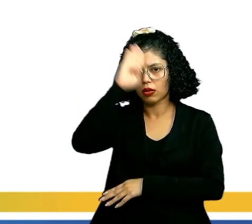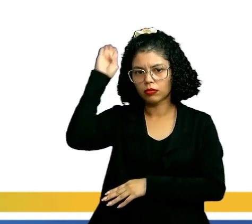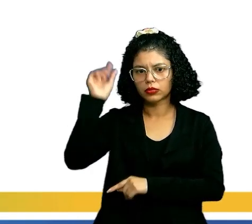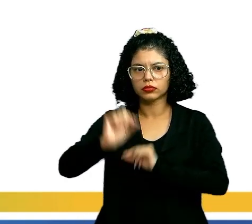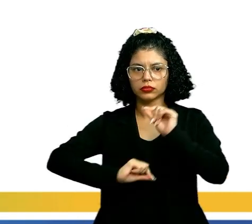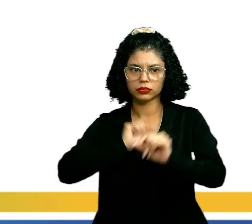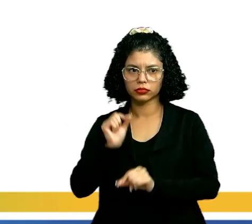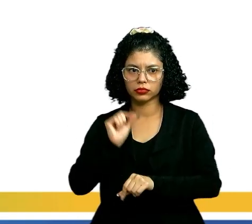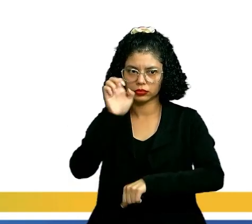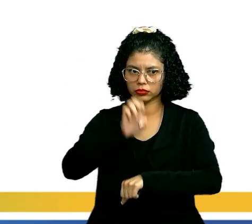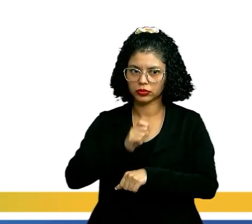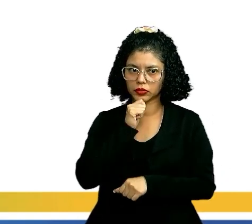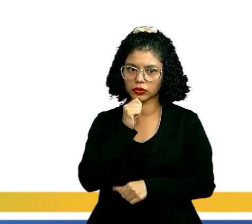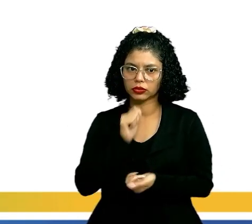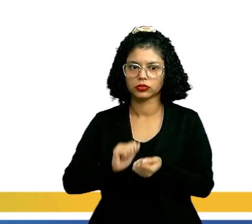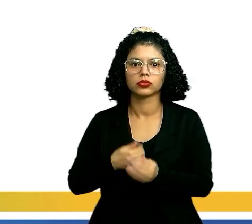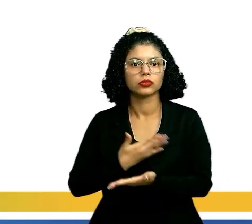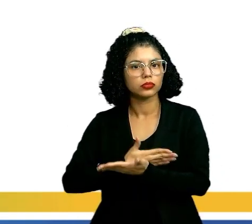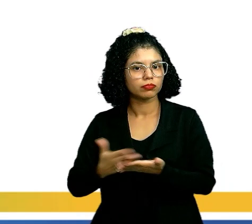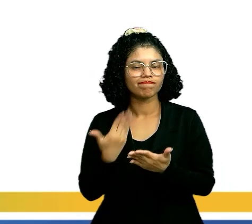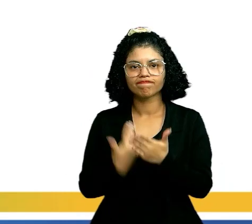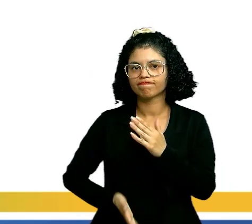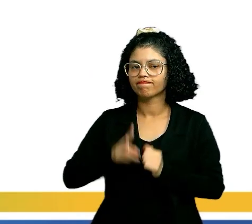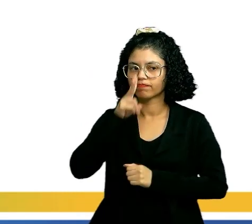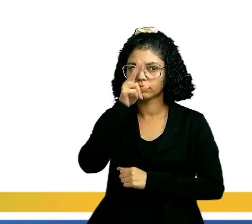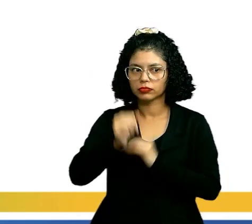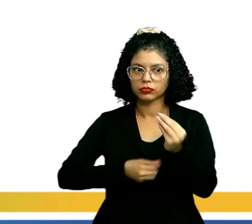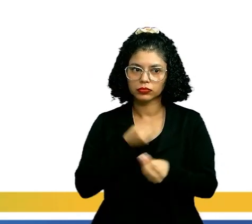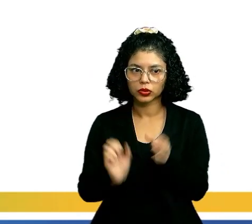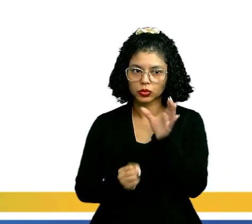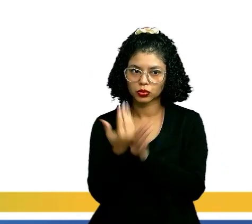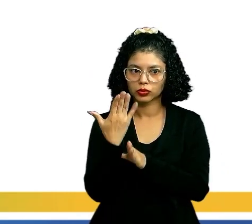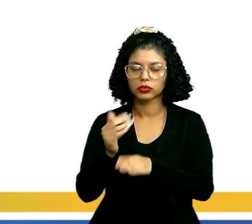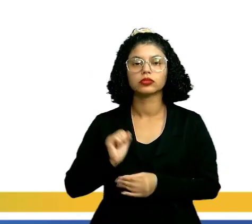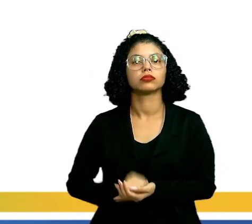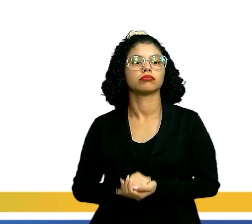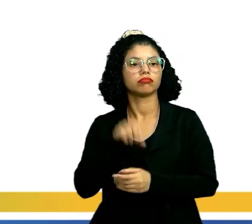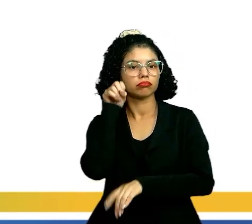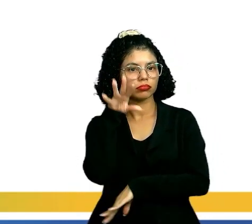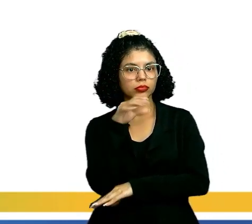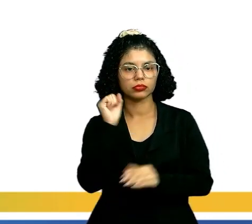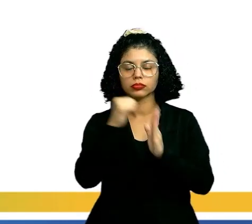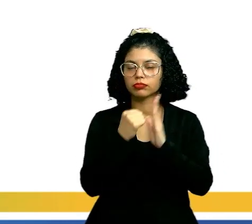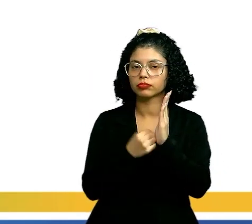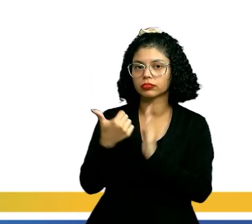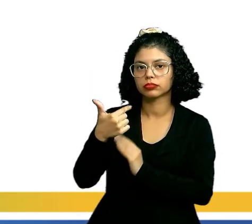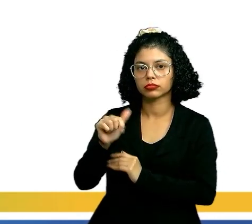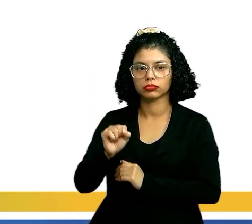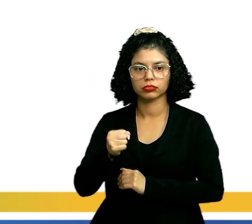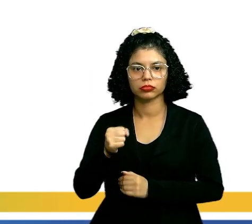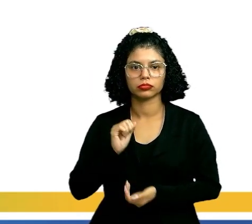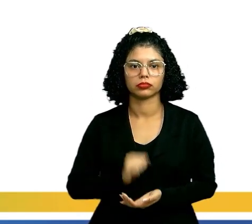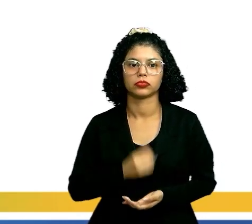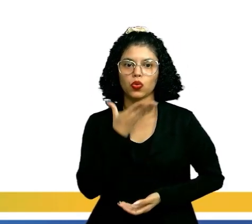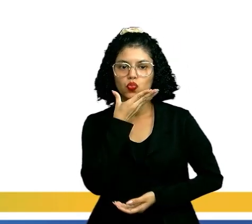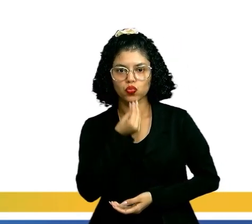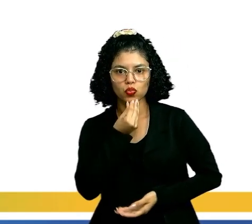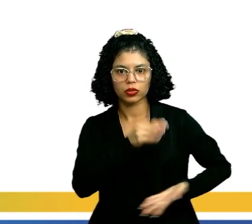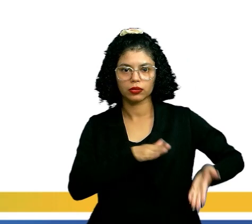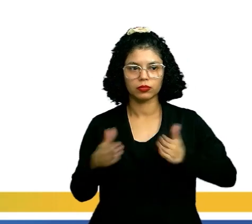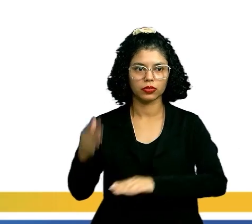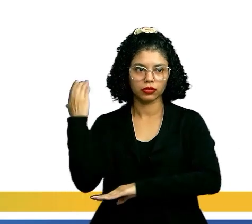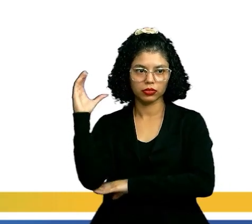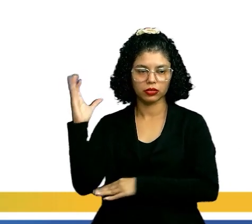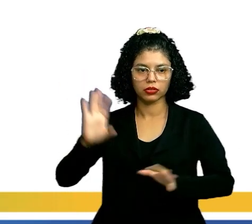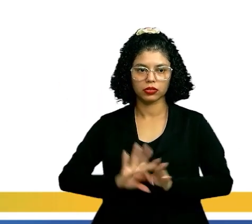estados monárquicos começa a perder seu poder com o surgimento do iluminismo no século XVIII. O homem passa a